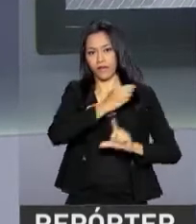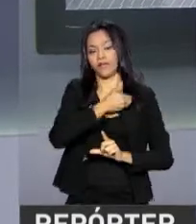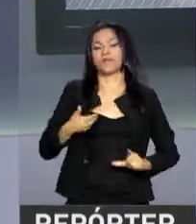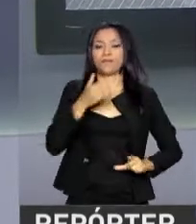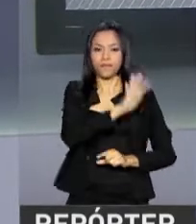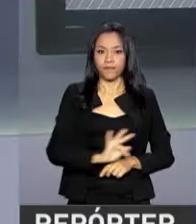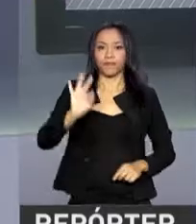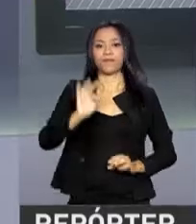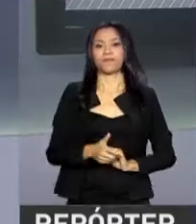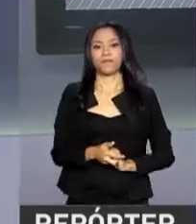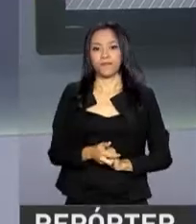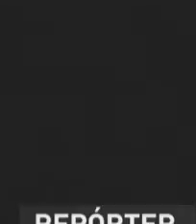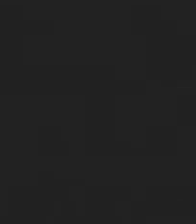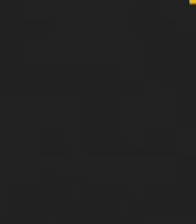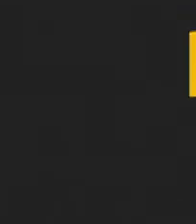a tv do governo federal